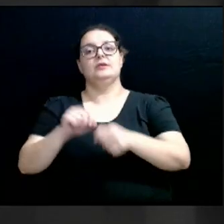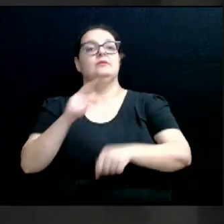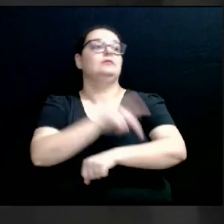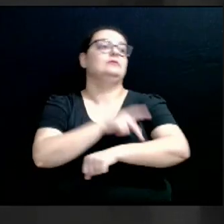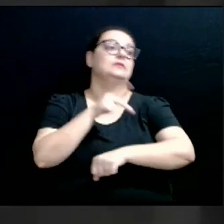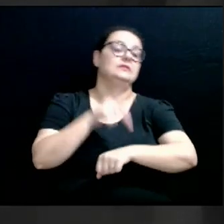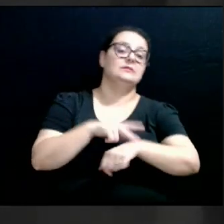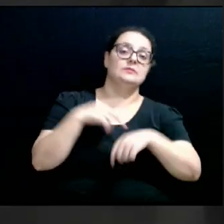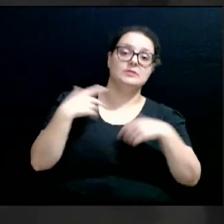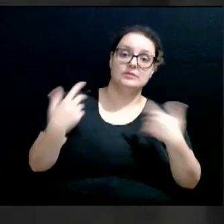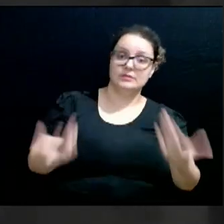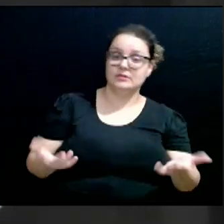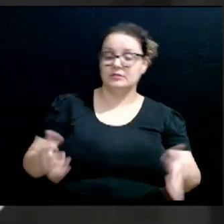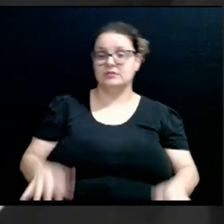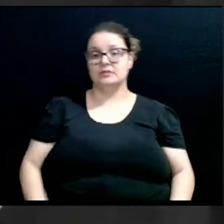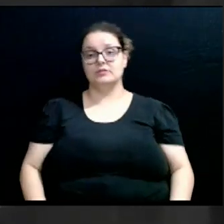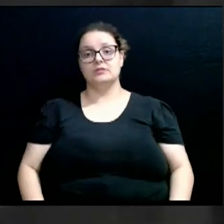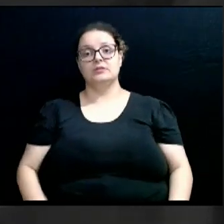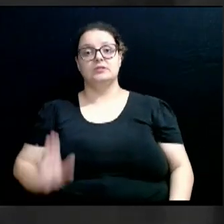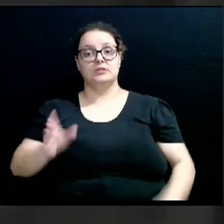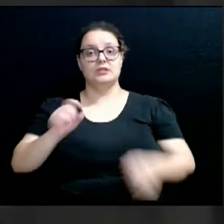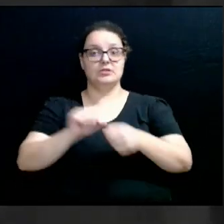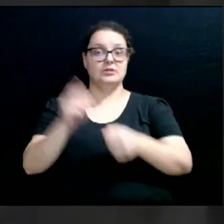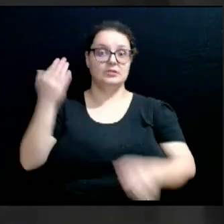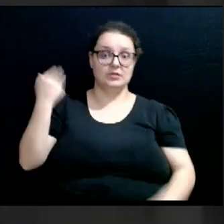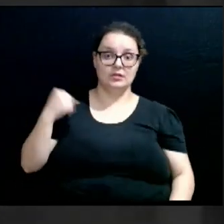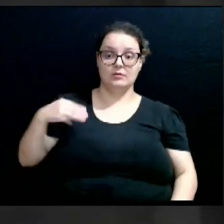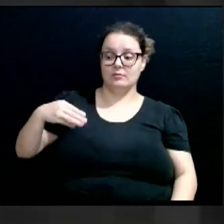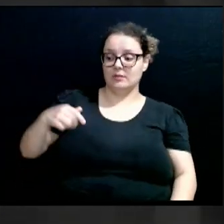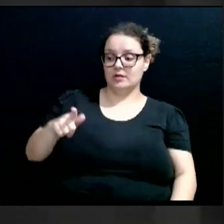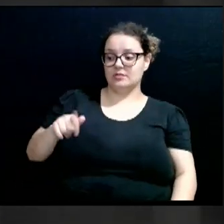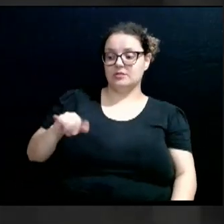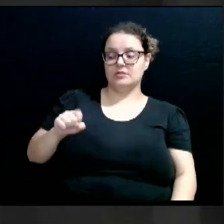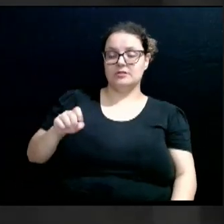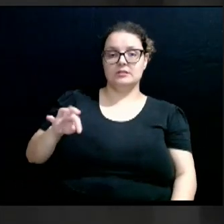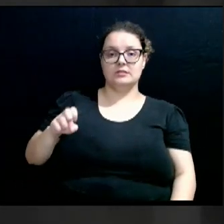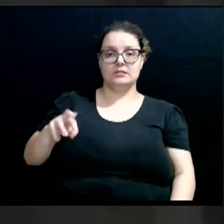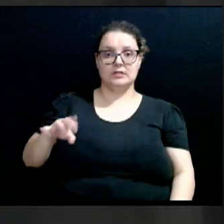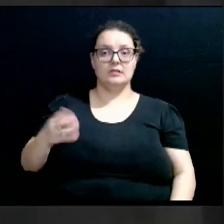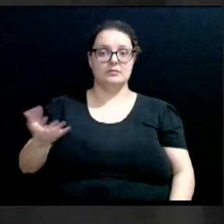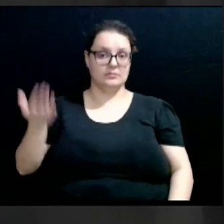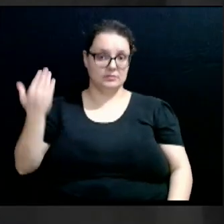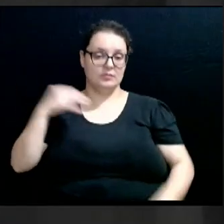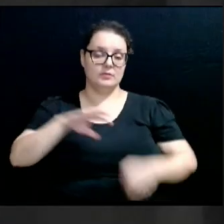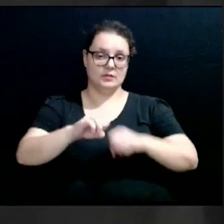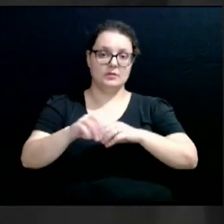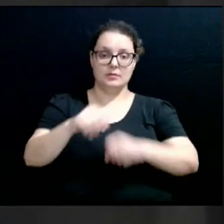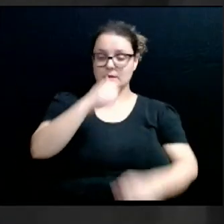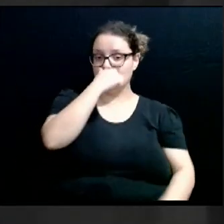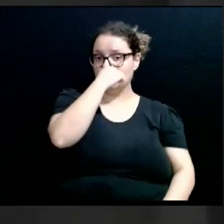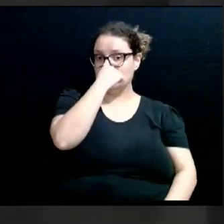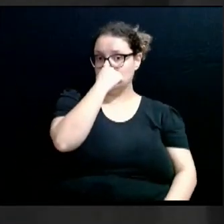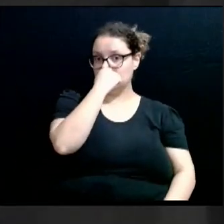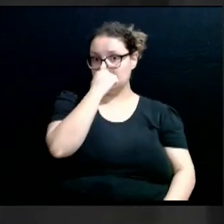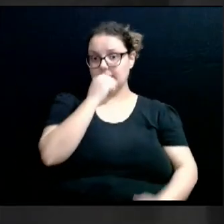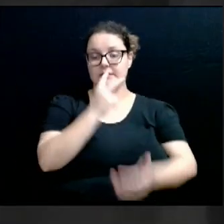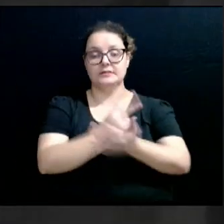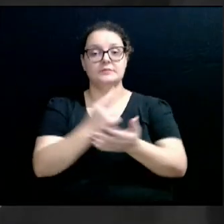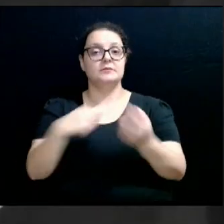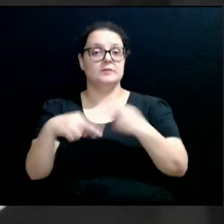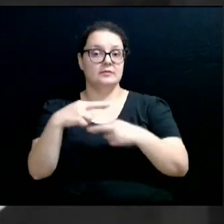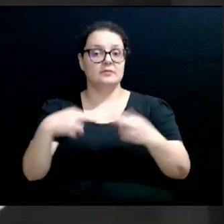já tinha feito magistério, né? Então na educação também sempre teve muito ligada, mas eu